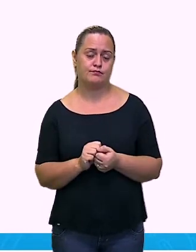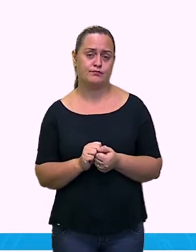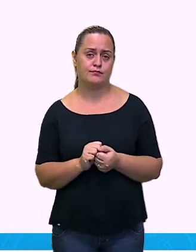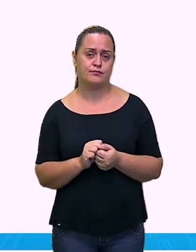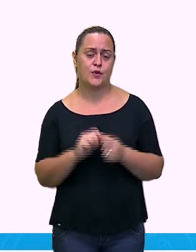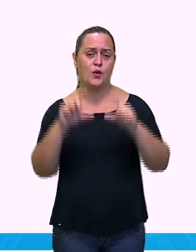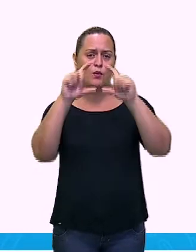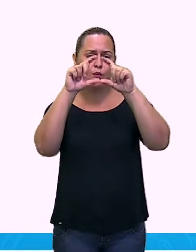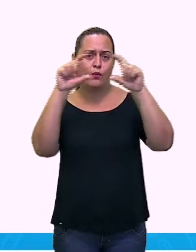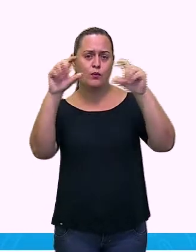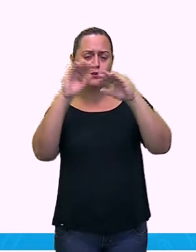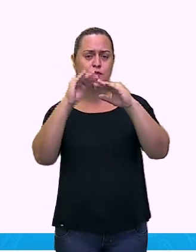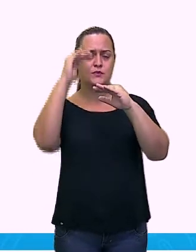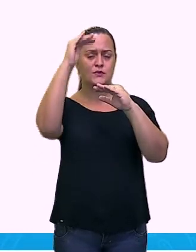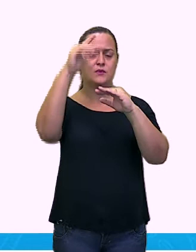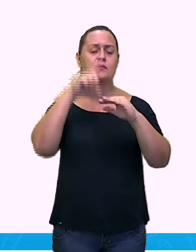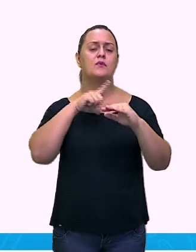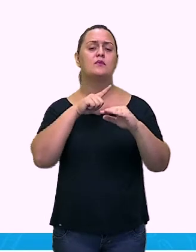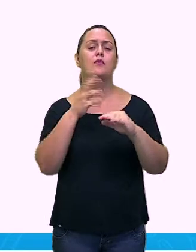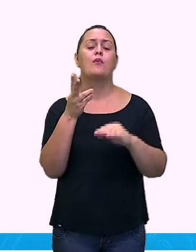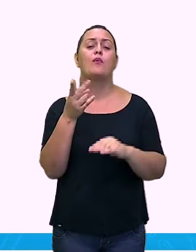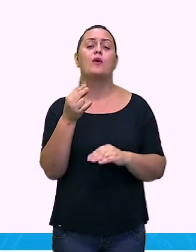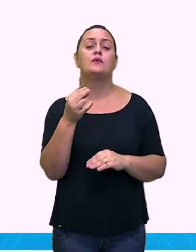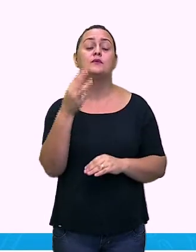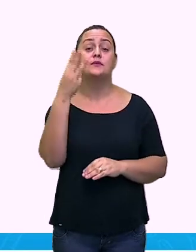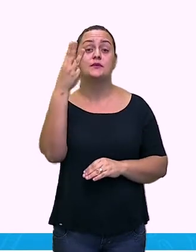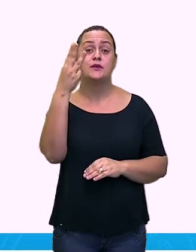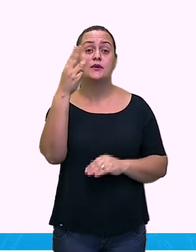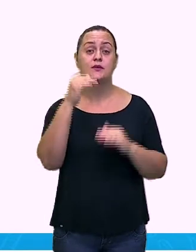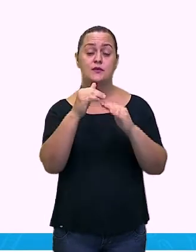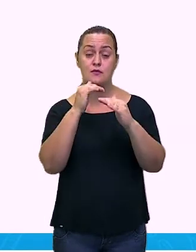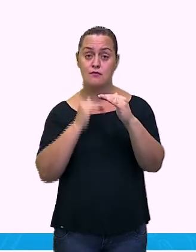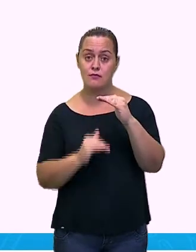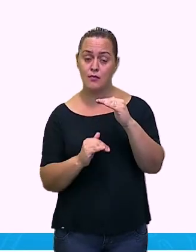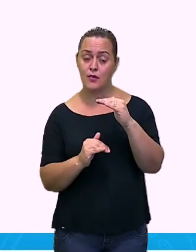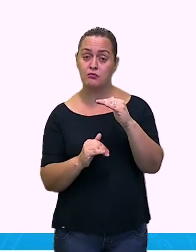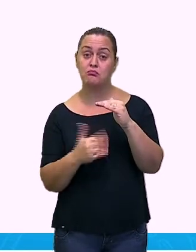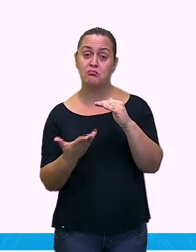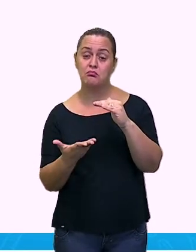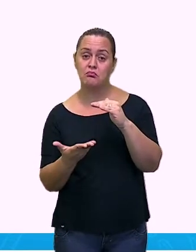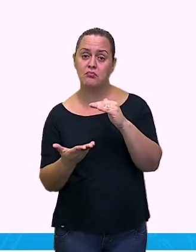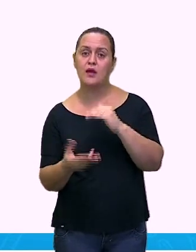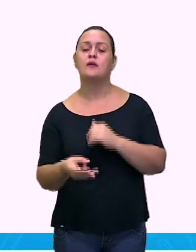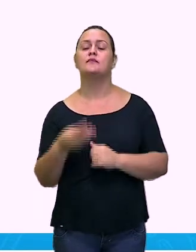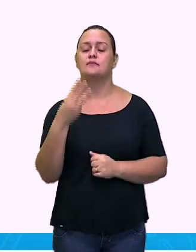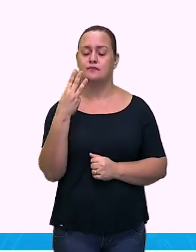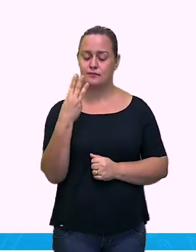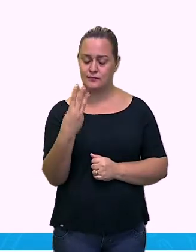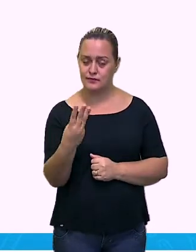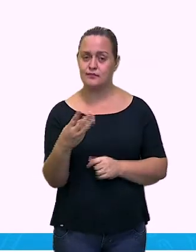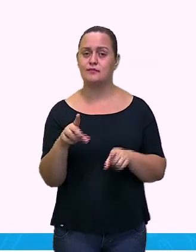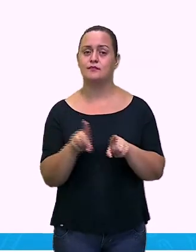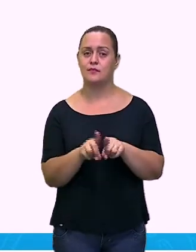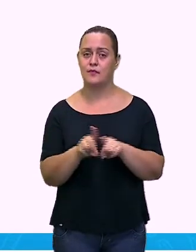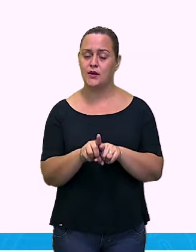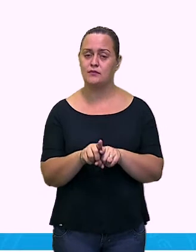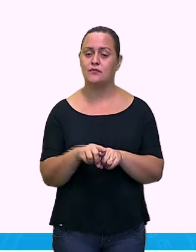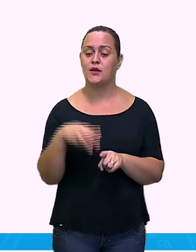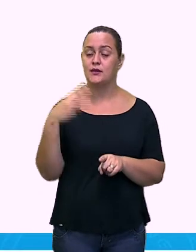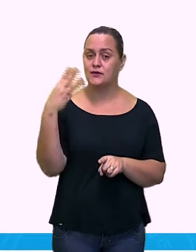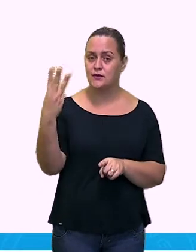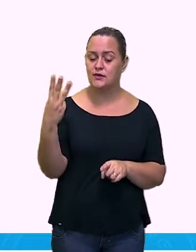primeiro tem quanto três e no segundo e tem três então